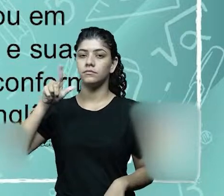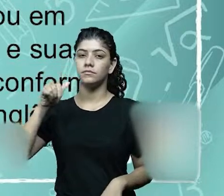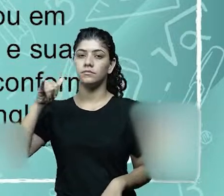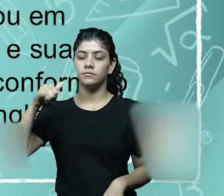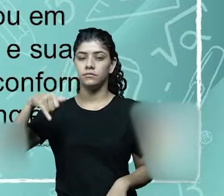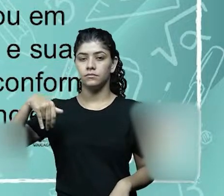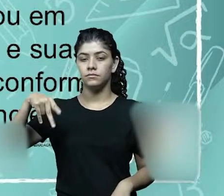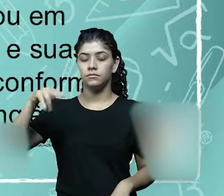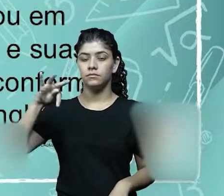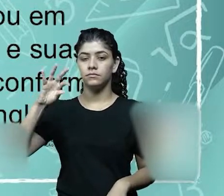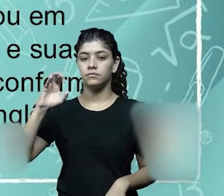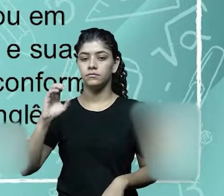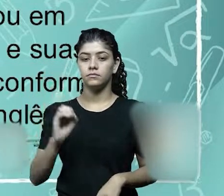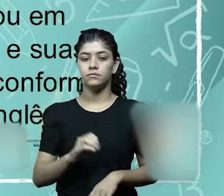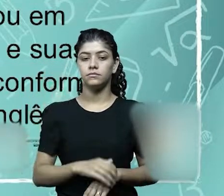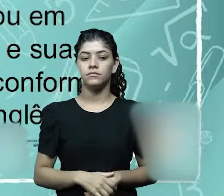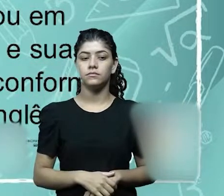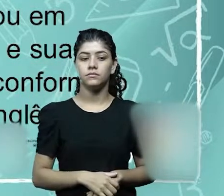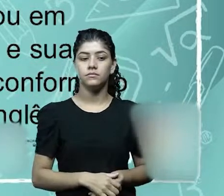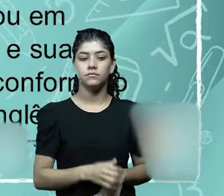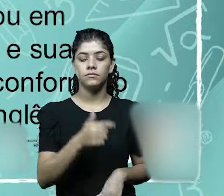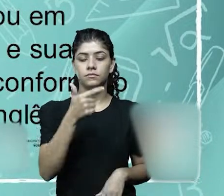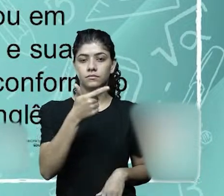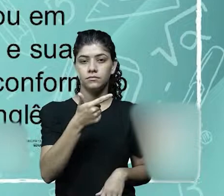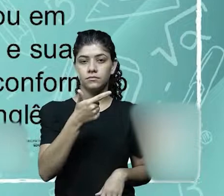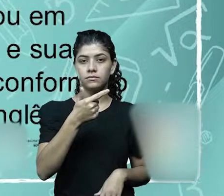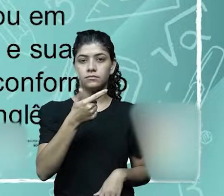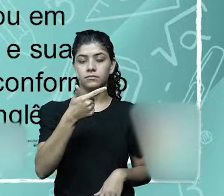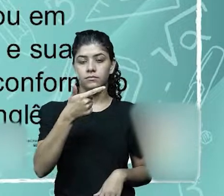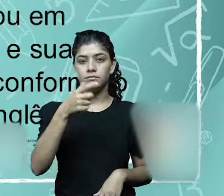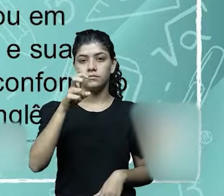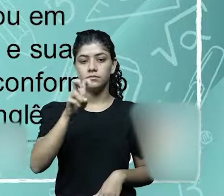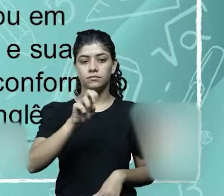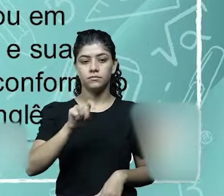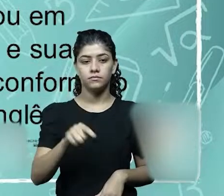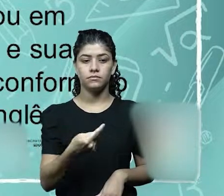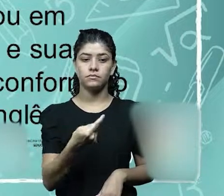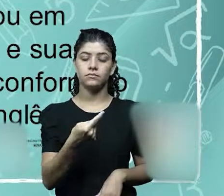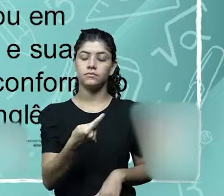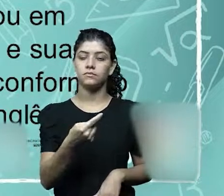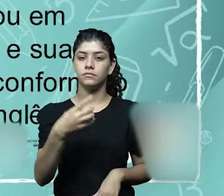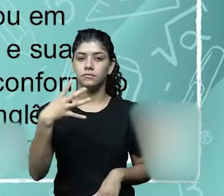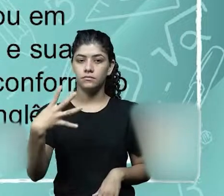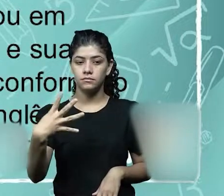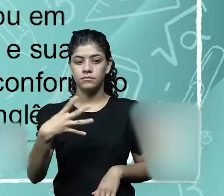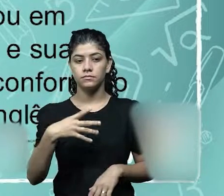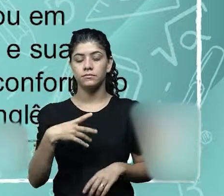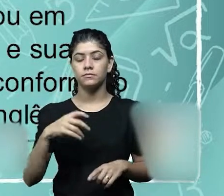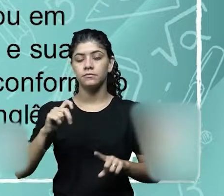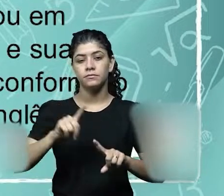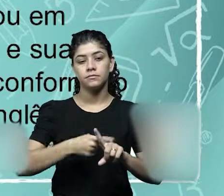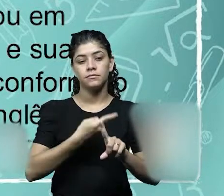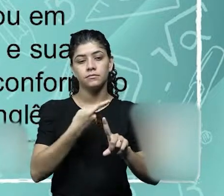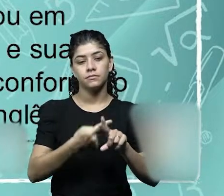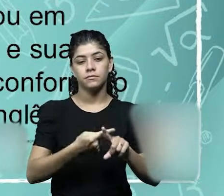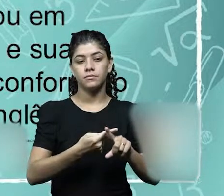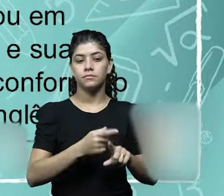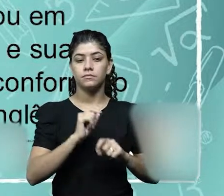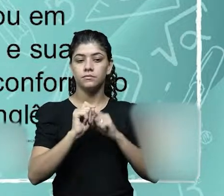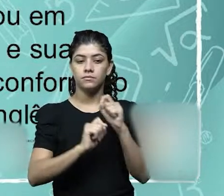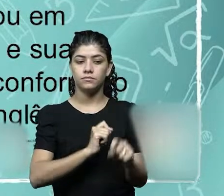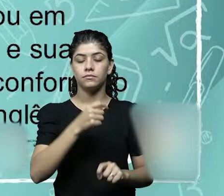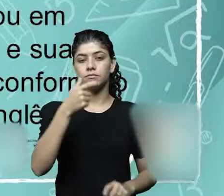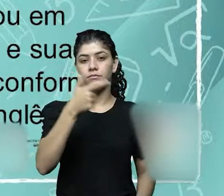pega esse número e multiplica o número de 5 e multiplica por 25,4. Né? As